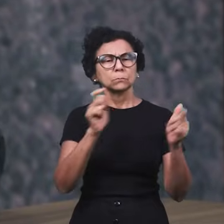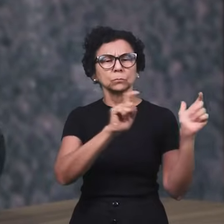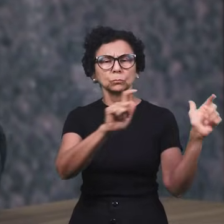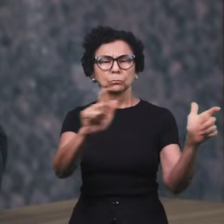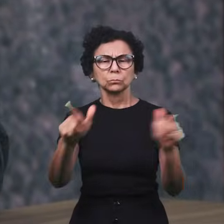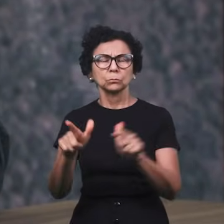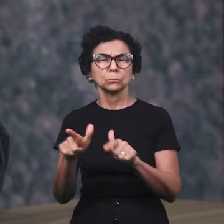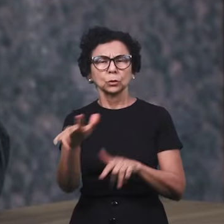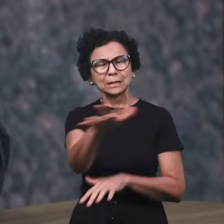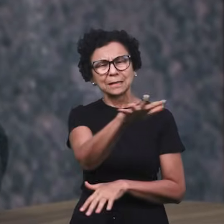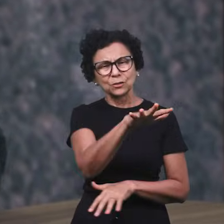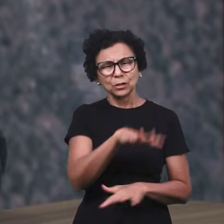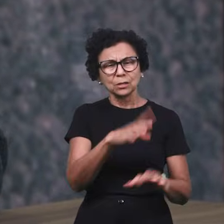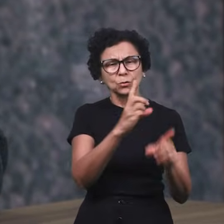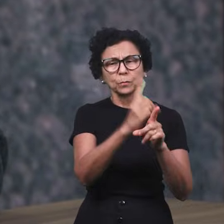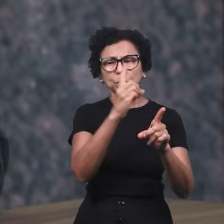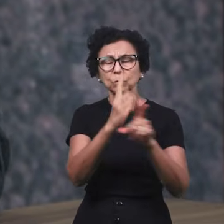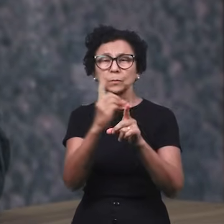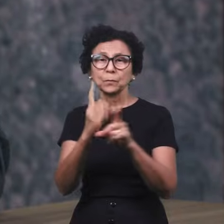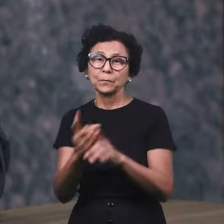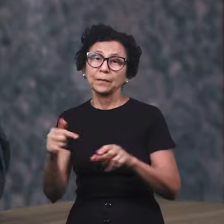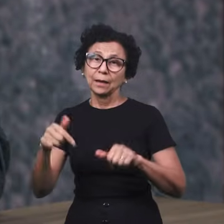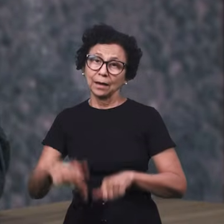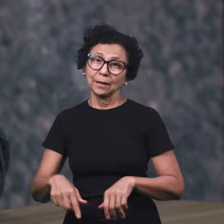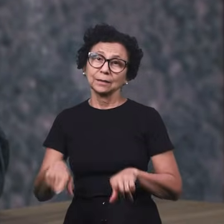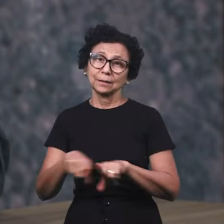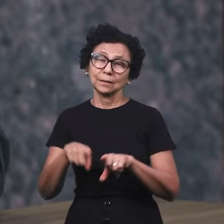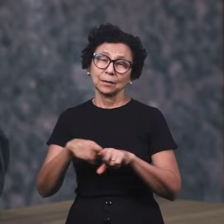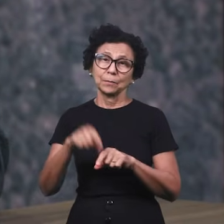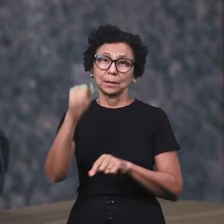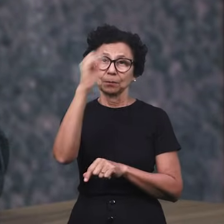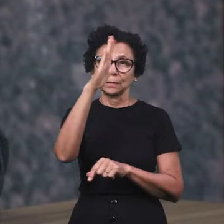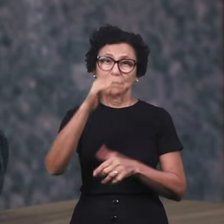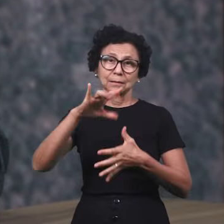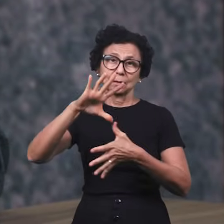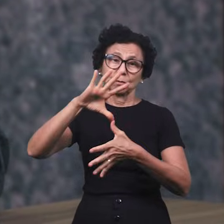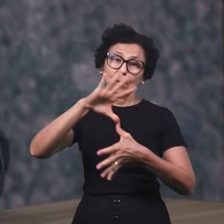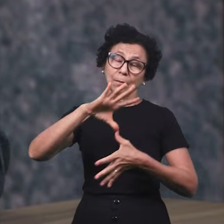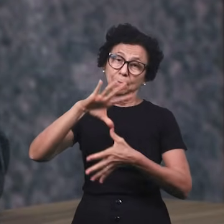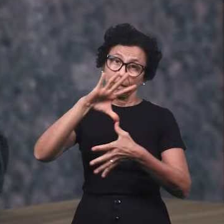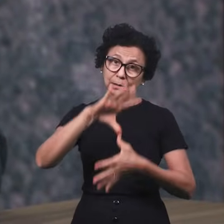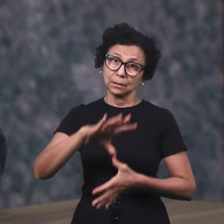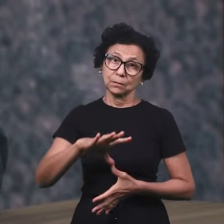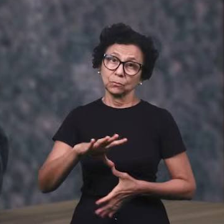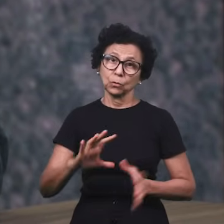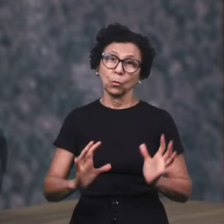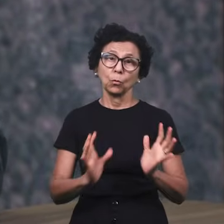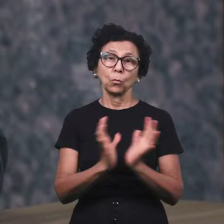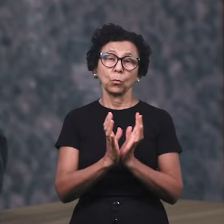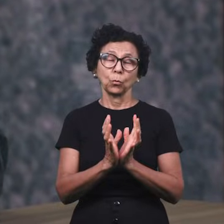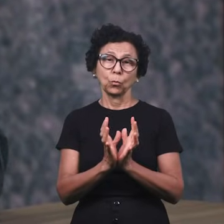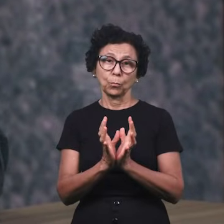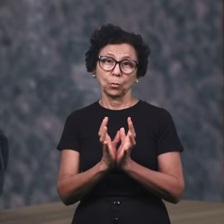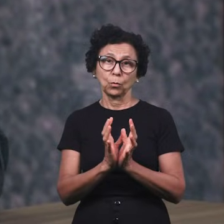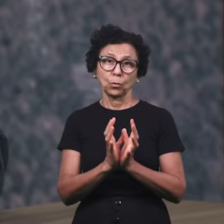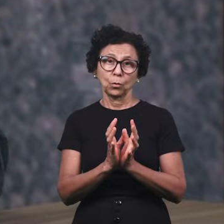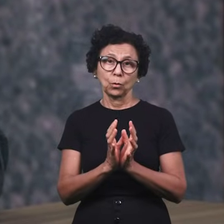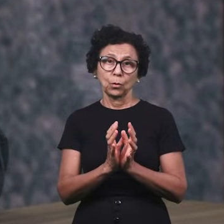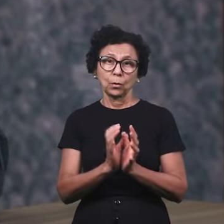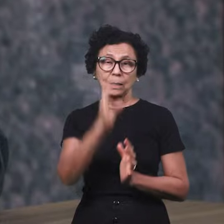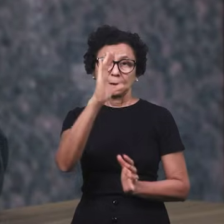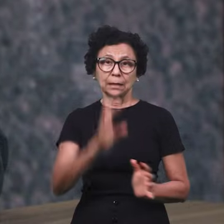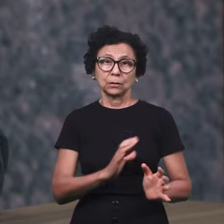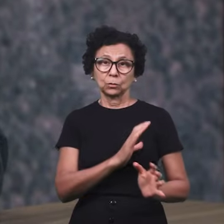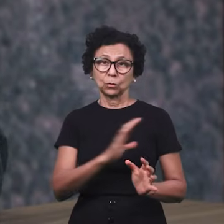terras, inclusive aqui na América. No caso do Brasil, da maior parte da América, foi uma colonização católica, uma